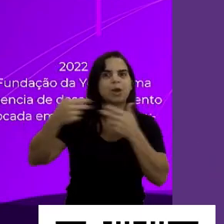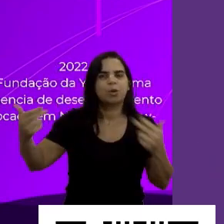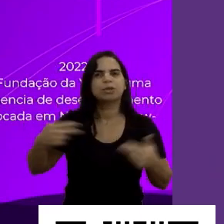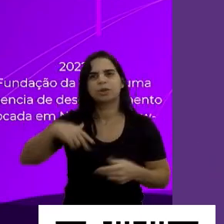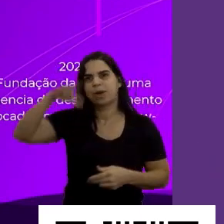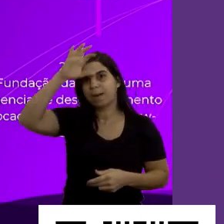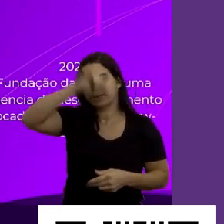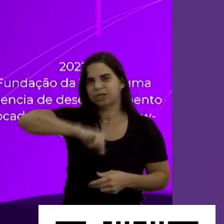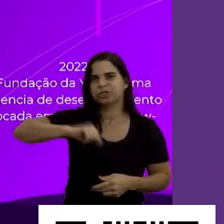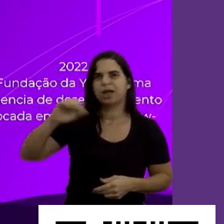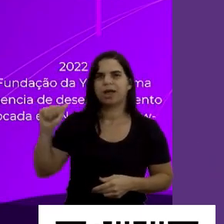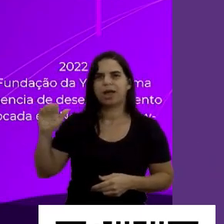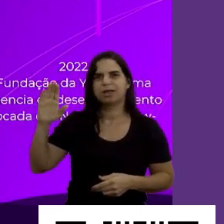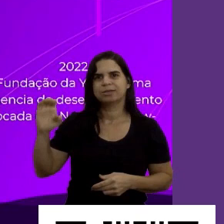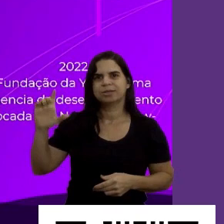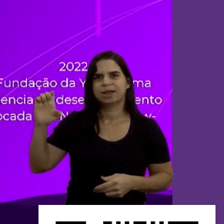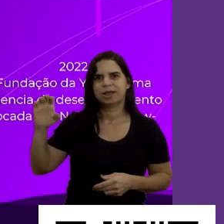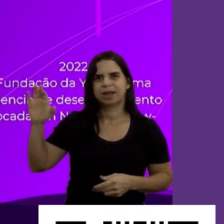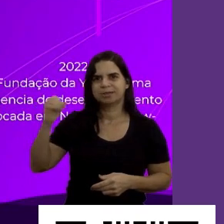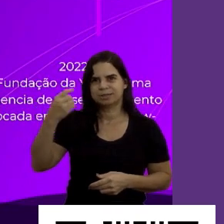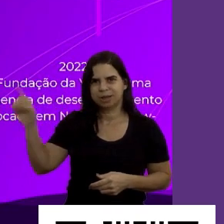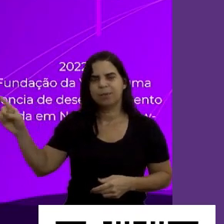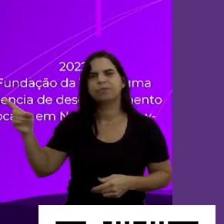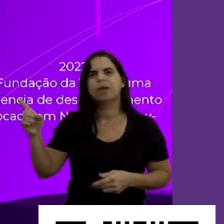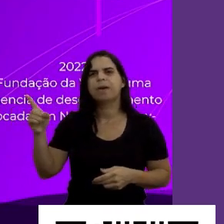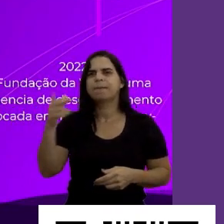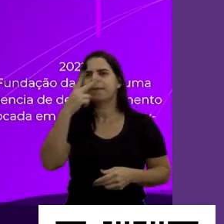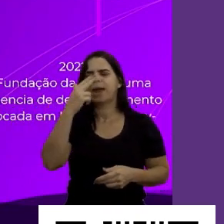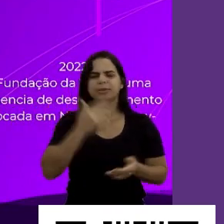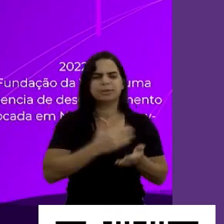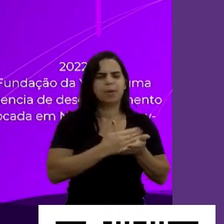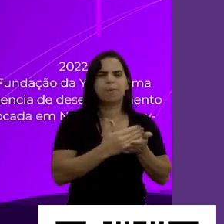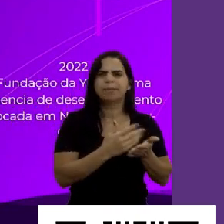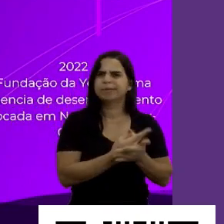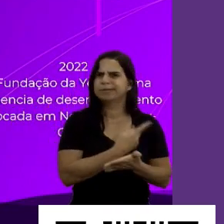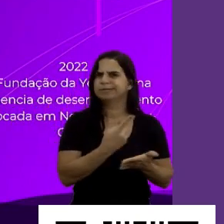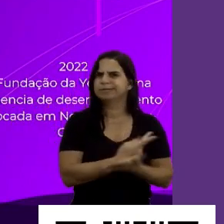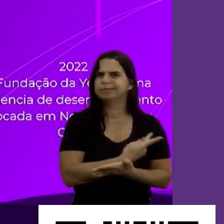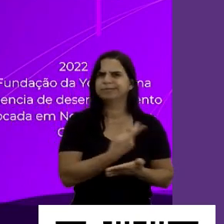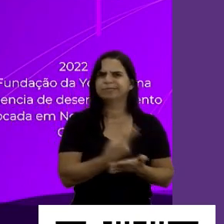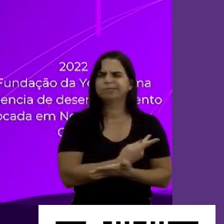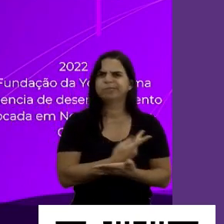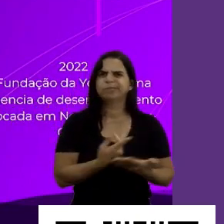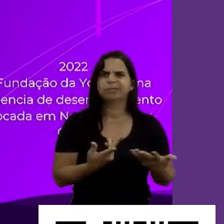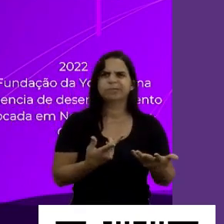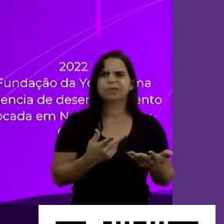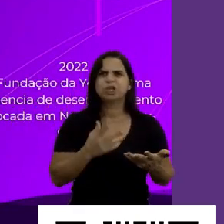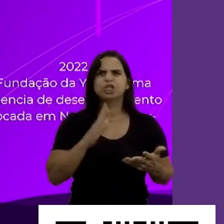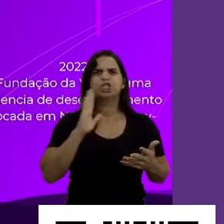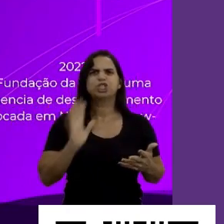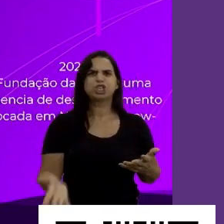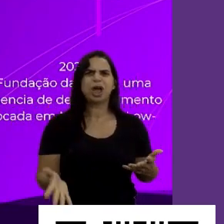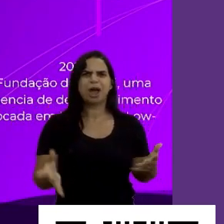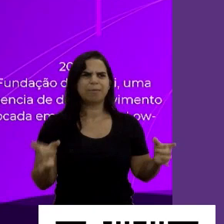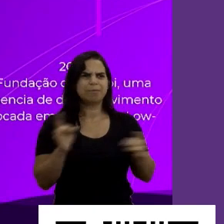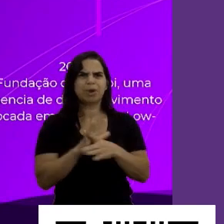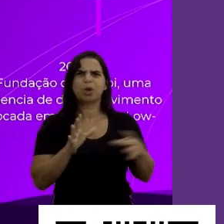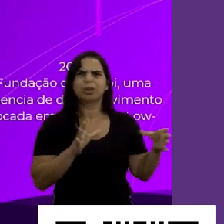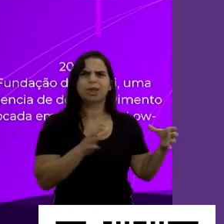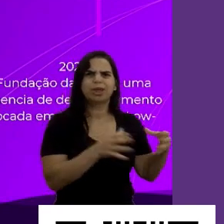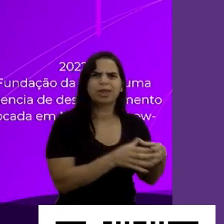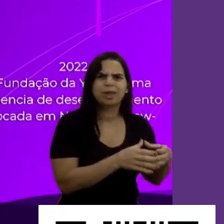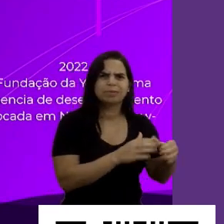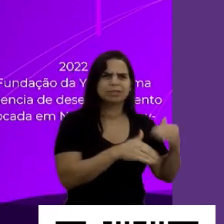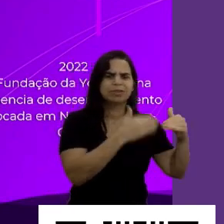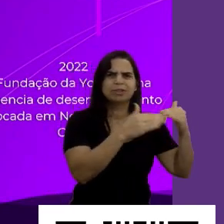é que a gente já tava fazendo o começo tudo errado a gente não deveria estar já como uma equipe desenvolvedores antes de